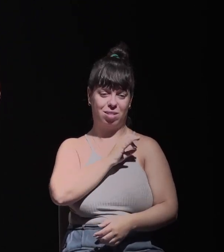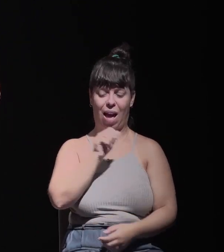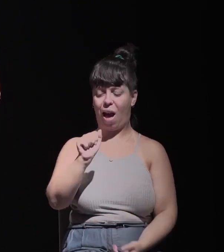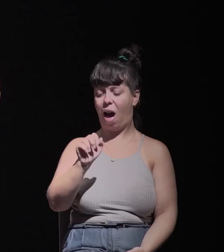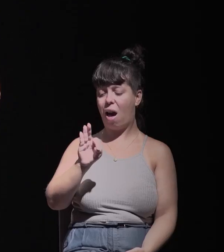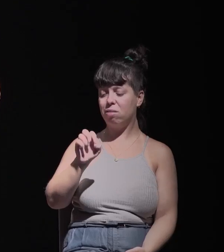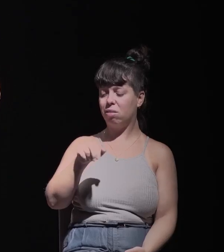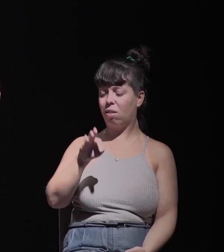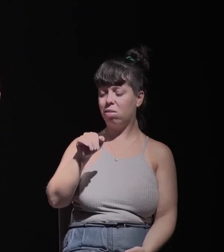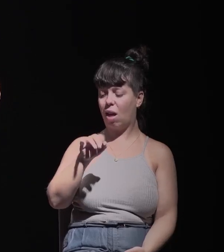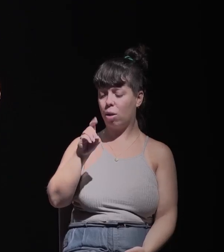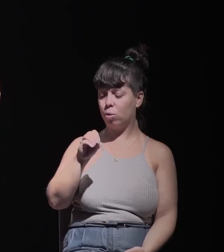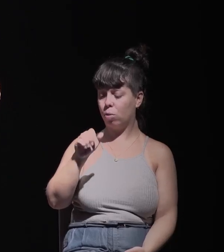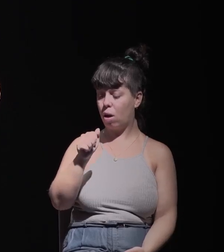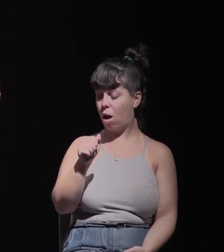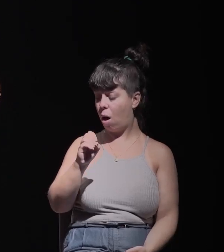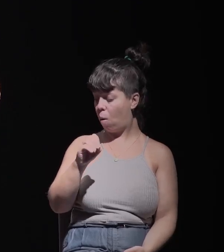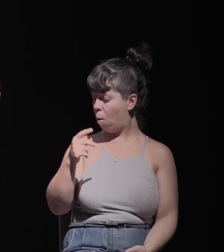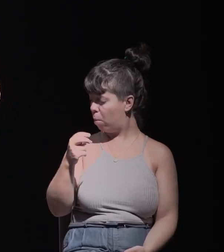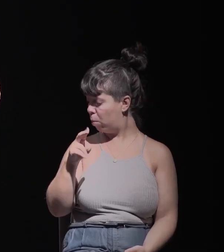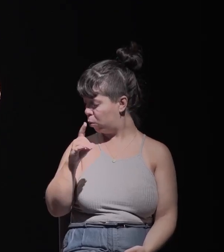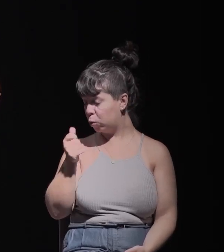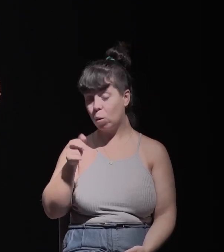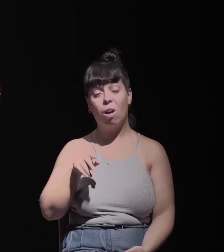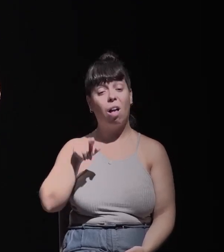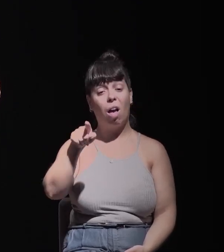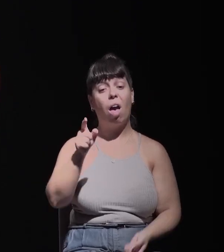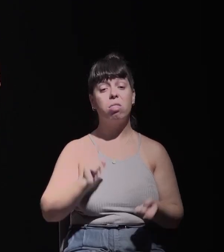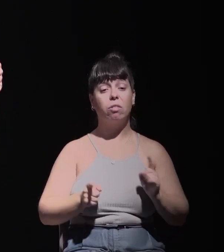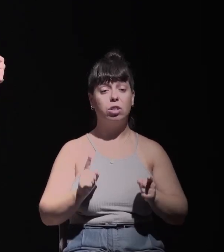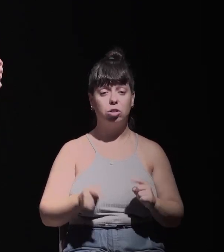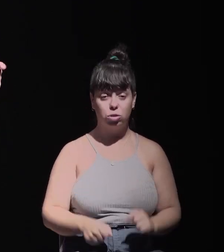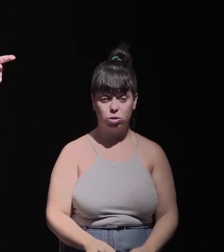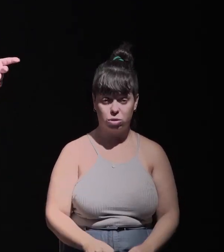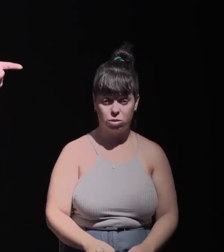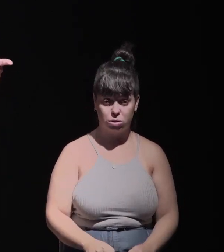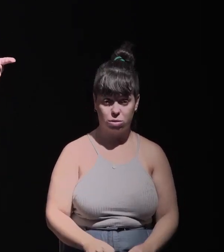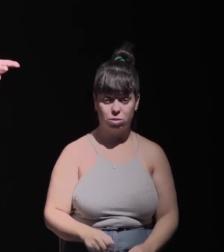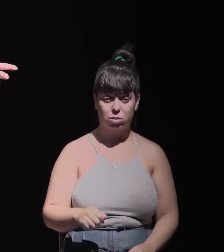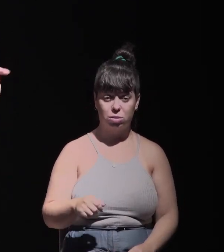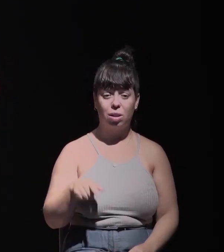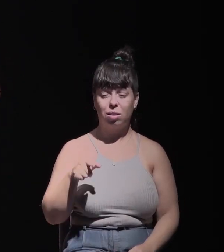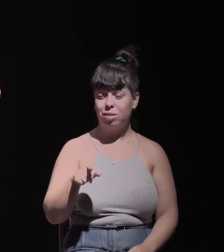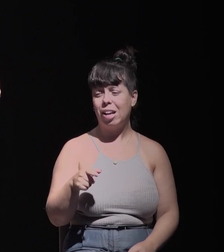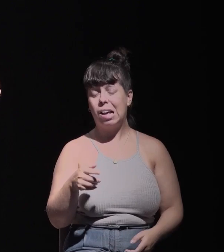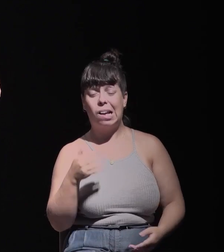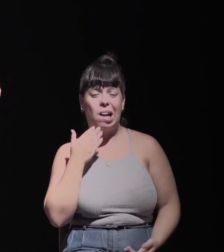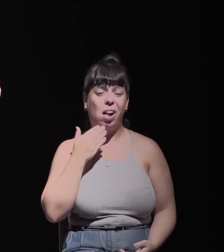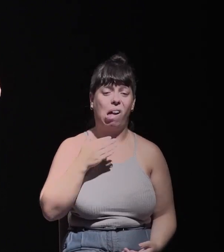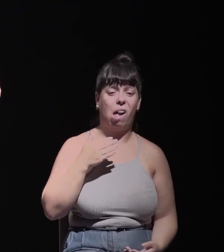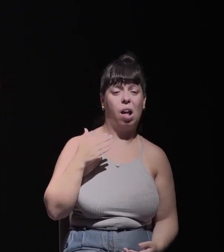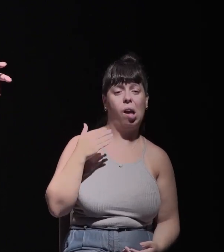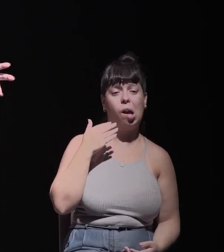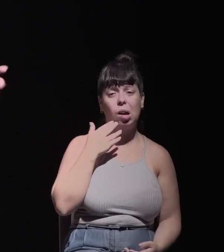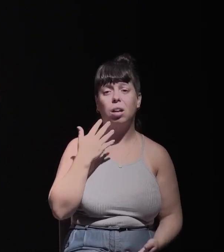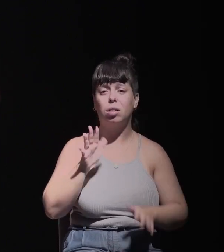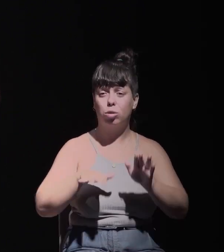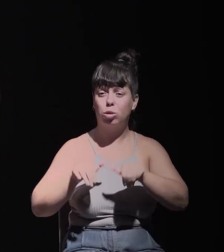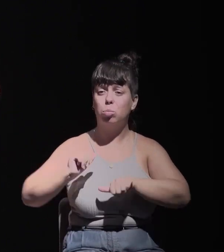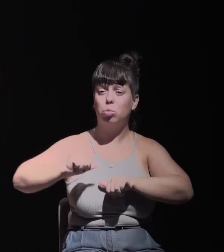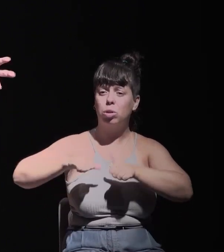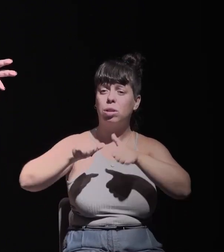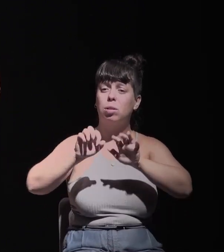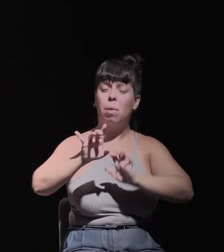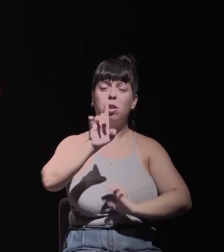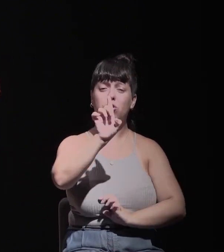Indianara é travesti. A travesti, ainda estamos capengando, as coisas têm mudado e tudo mais, mas ainda no